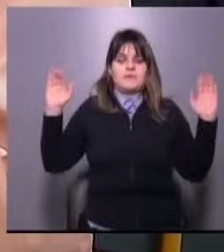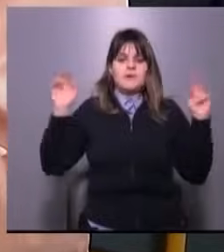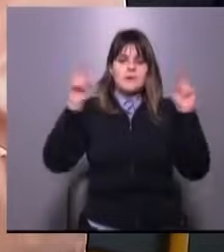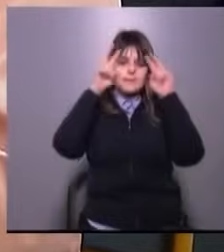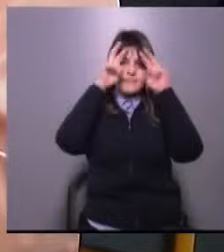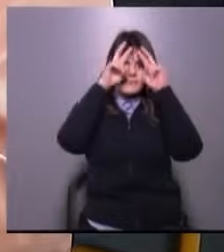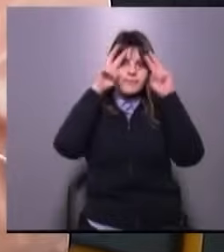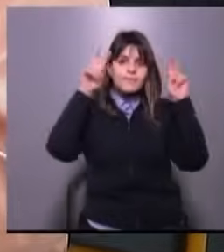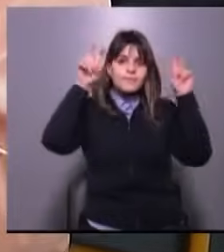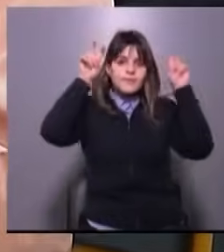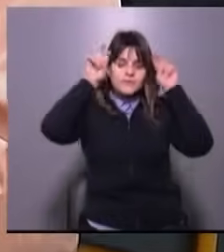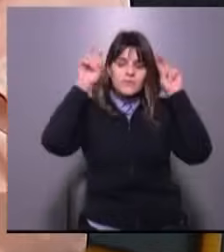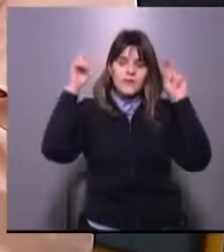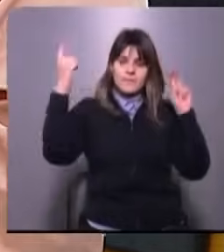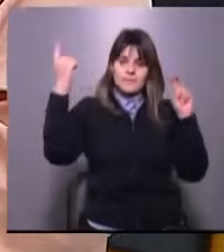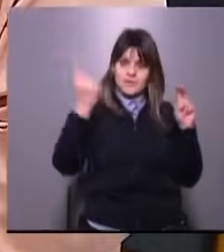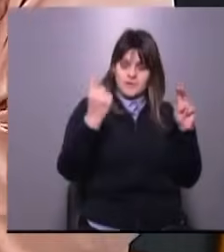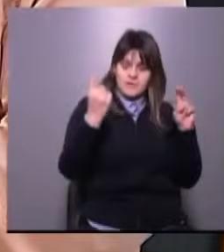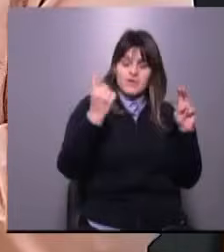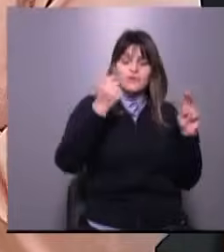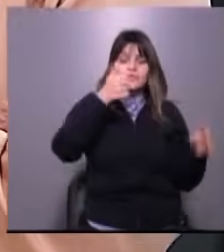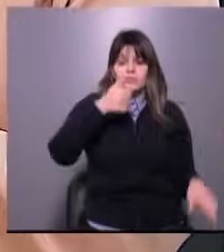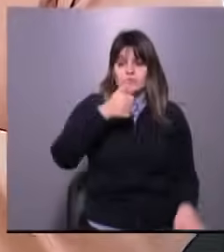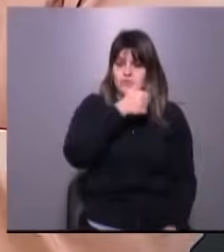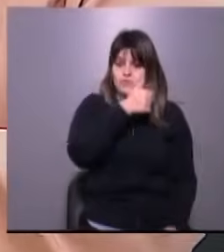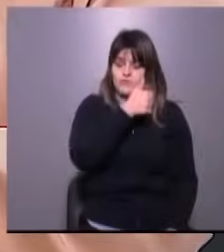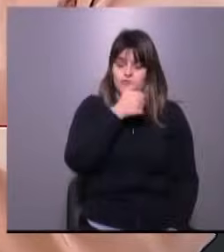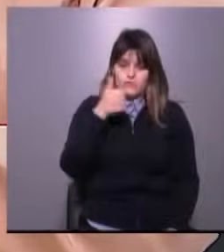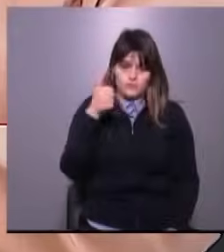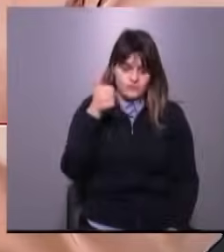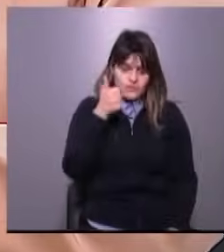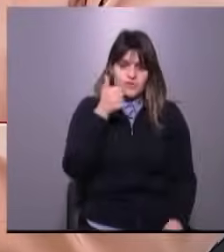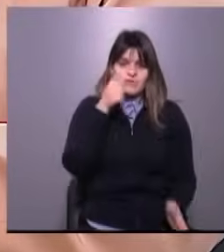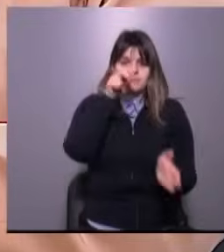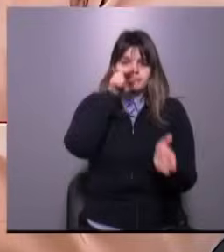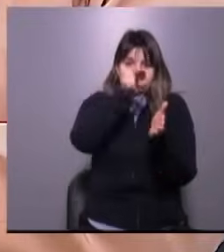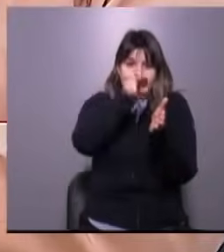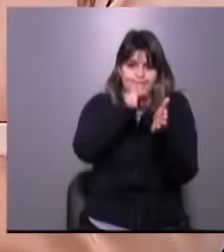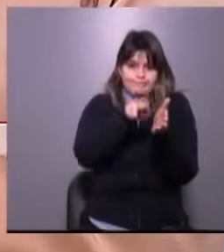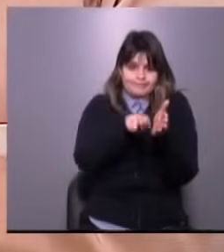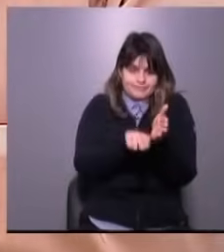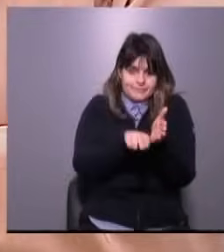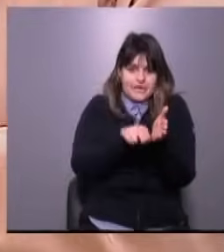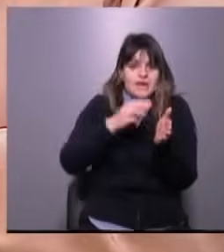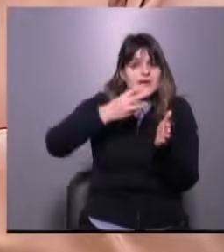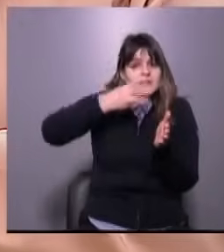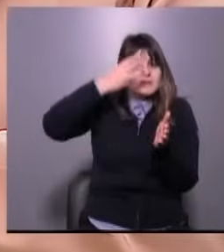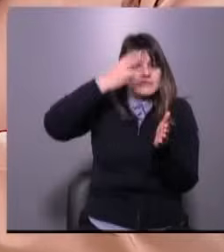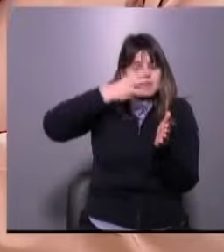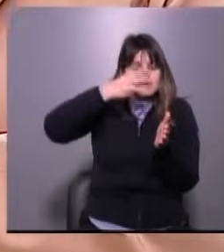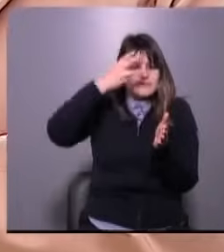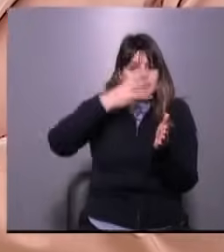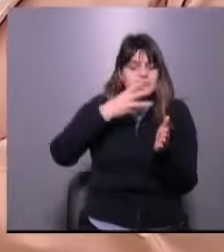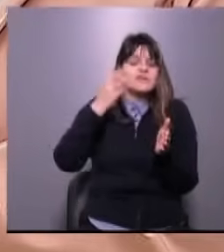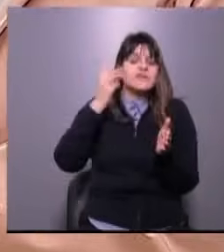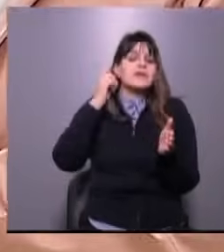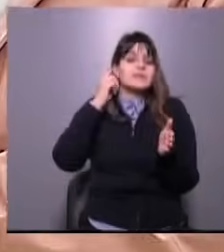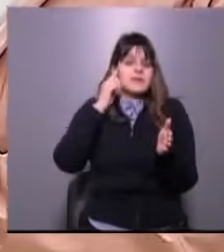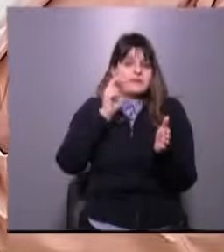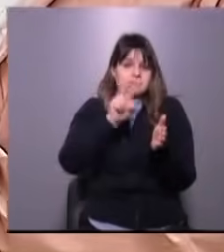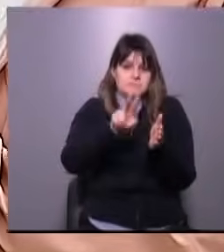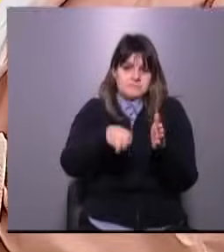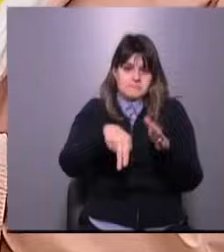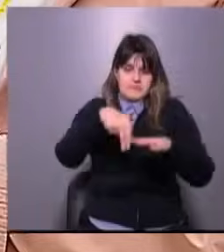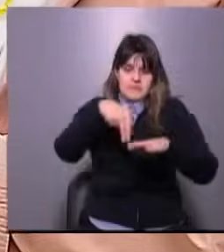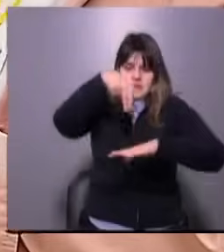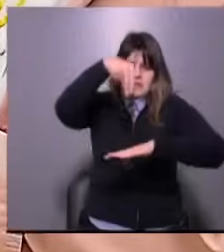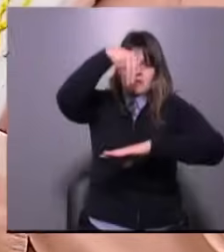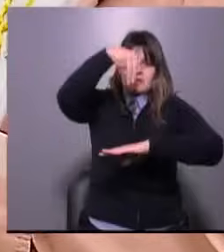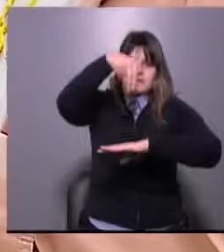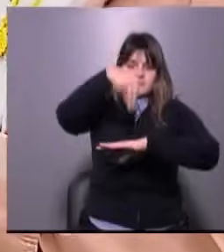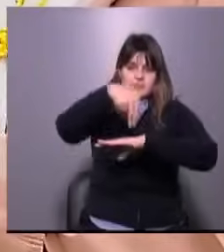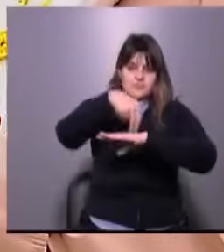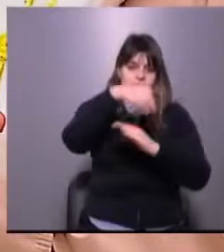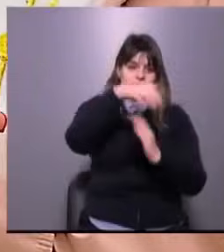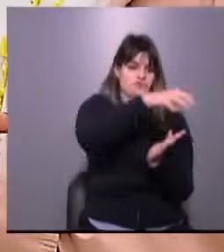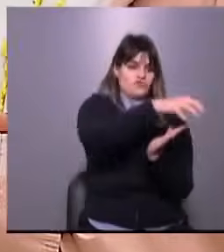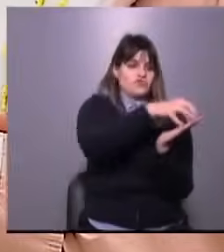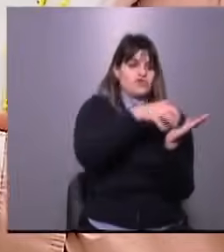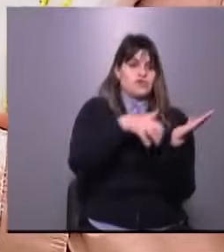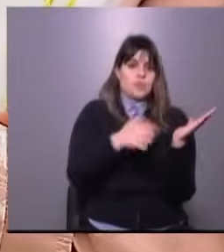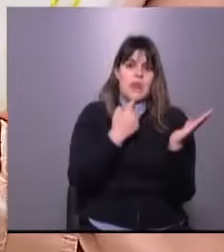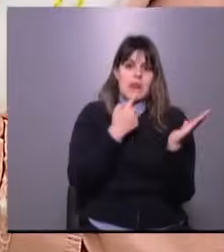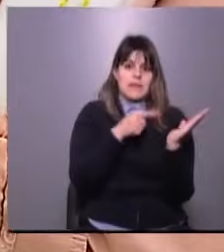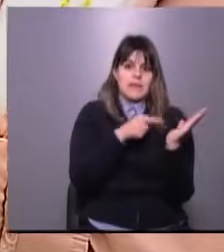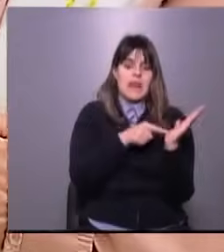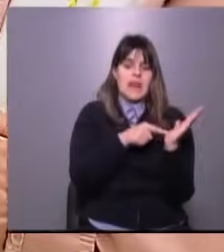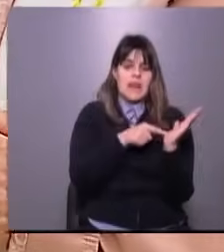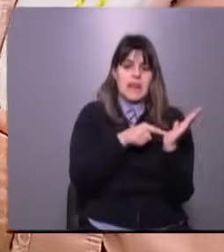foi crucificado, sob Pôncio Pilatos, padeceu, foi sepultado. Ressuscitou ao terceiro